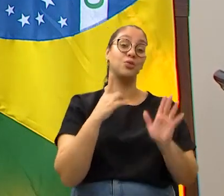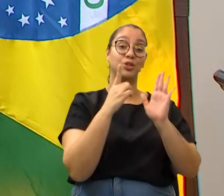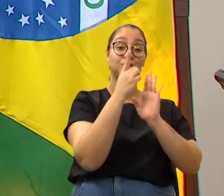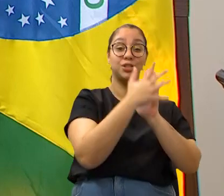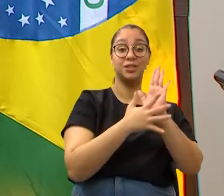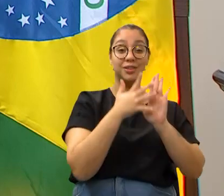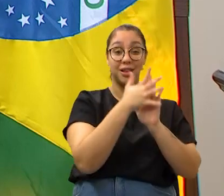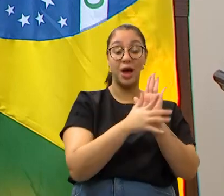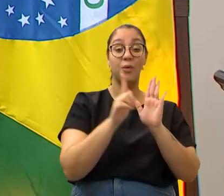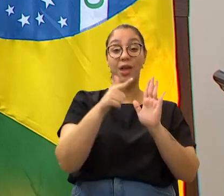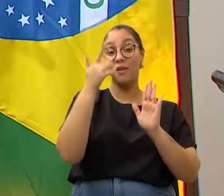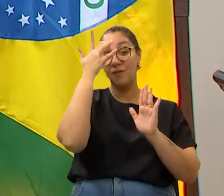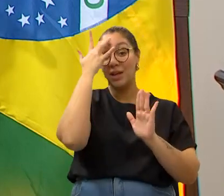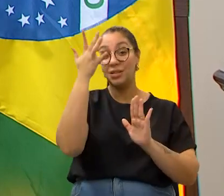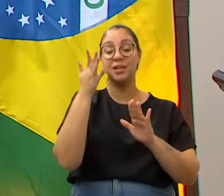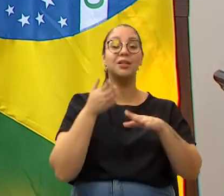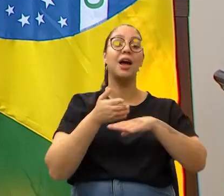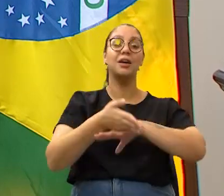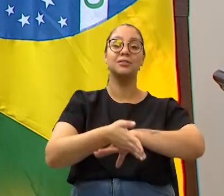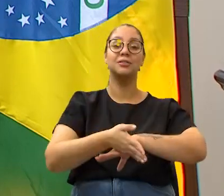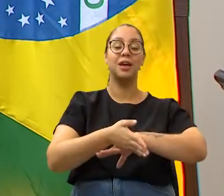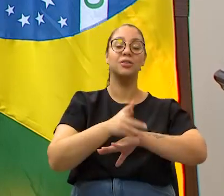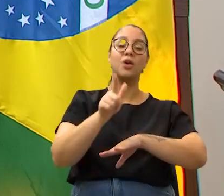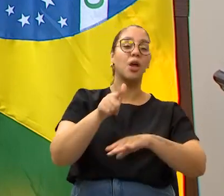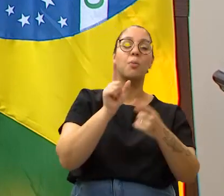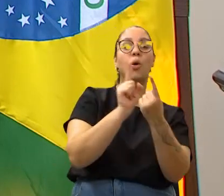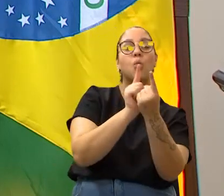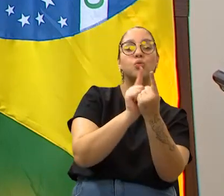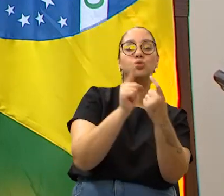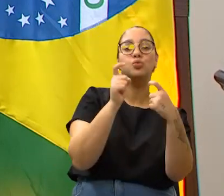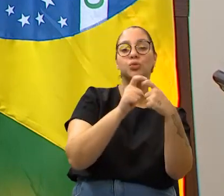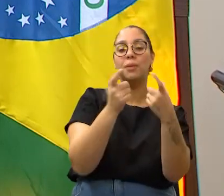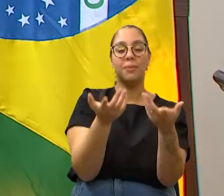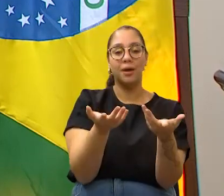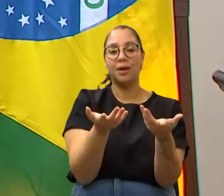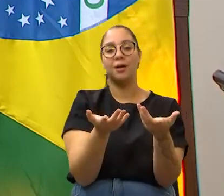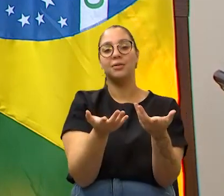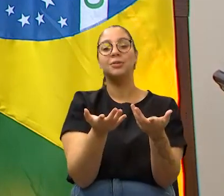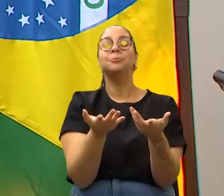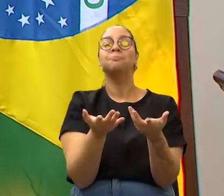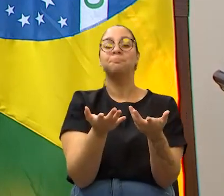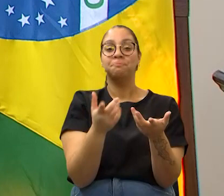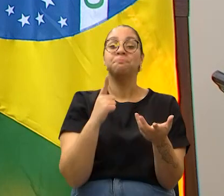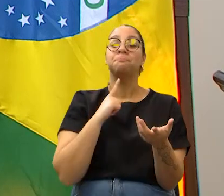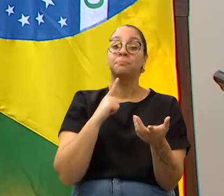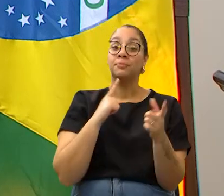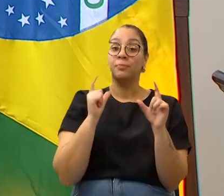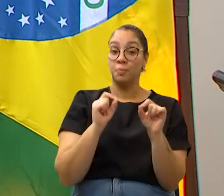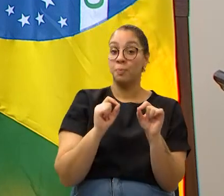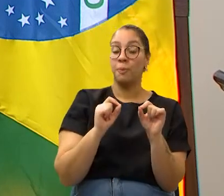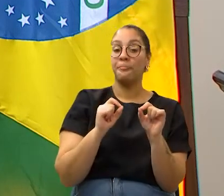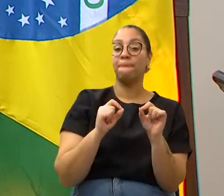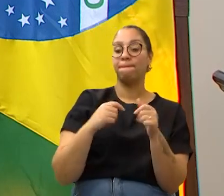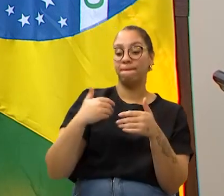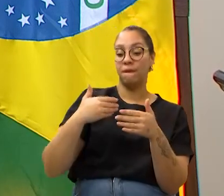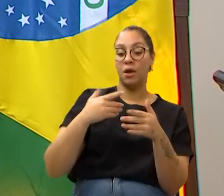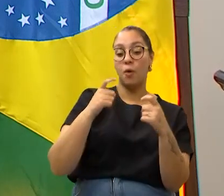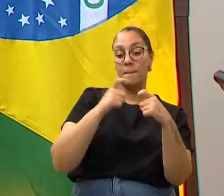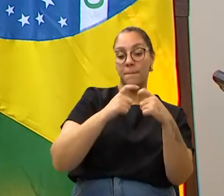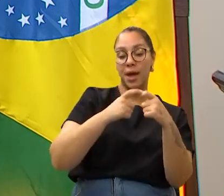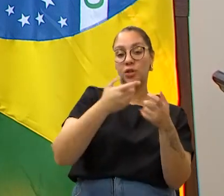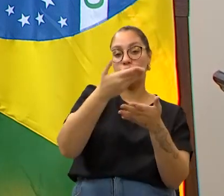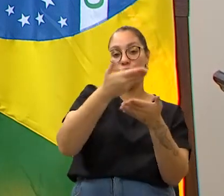o acesso do indivíduo a uma consulta médica. Você pode, inclusive, a partir daí, fazer com que o